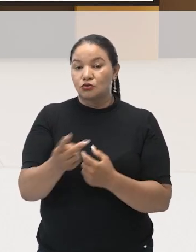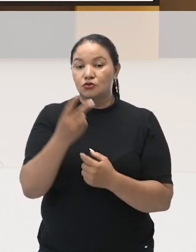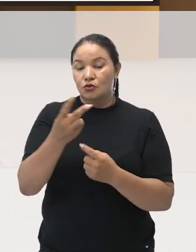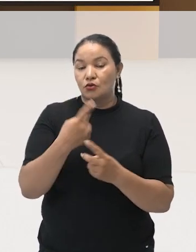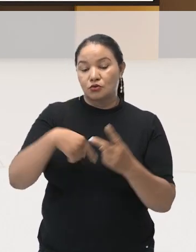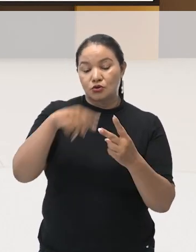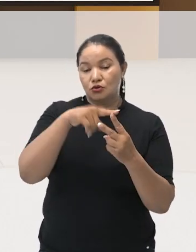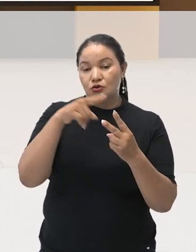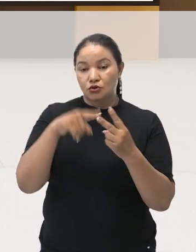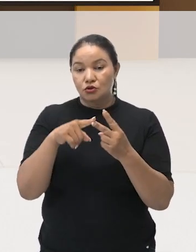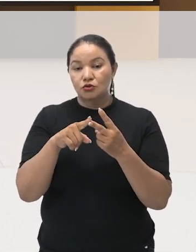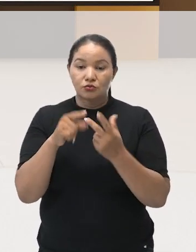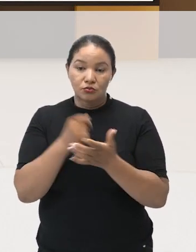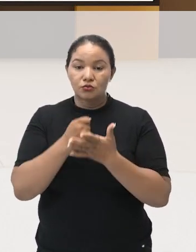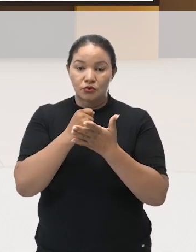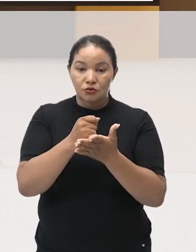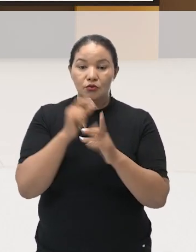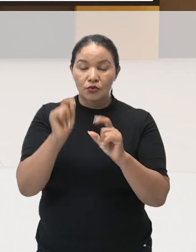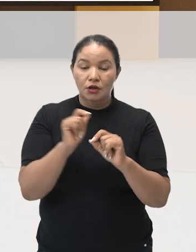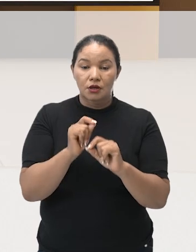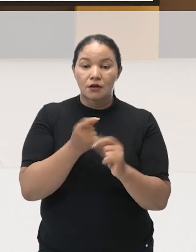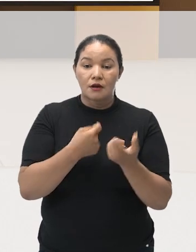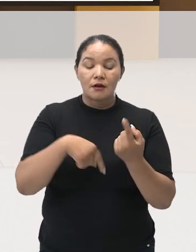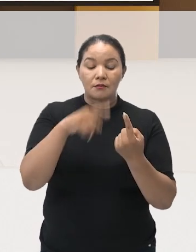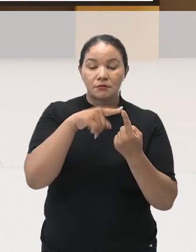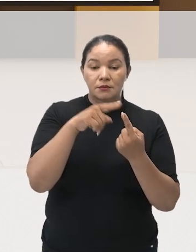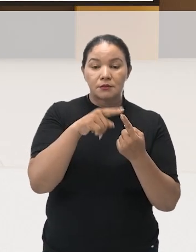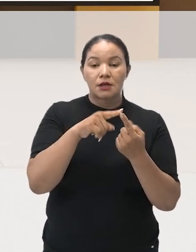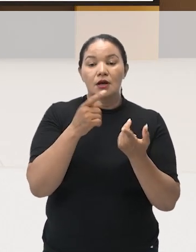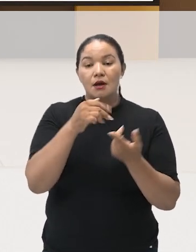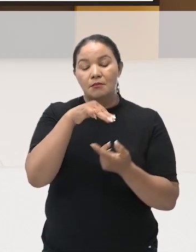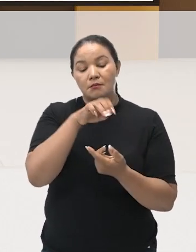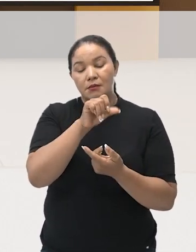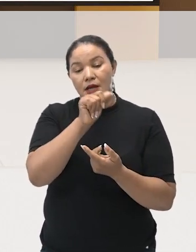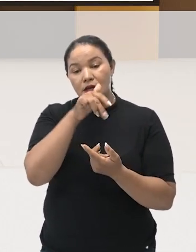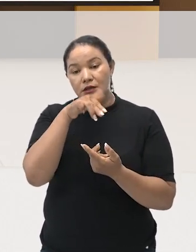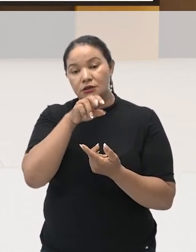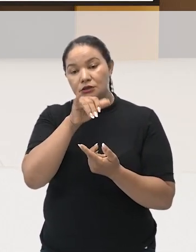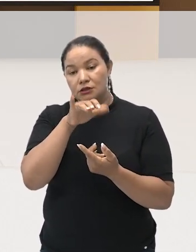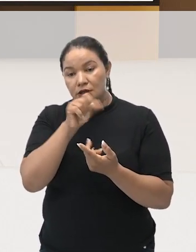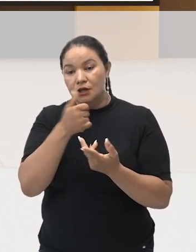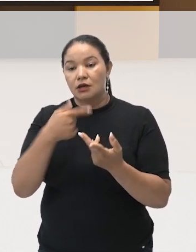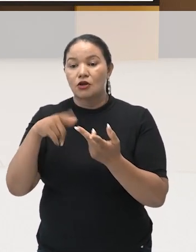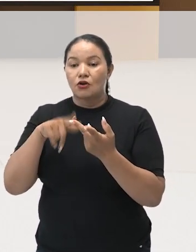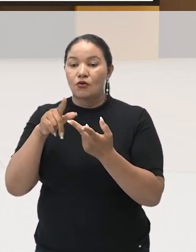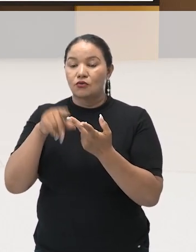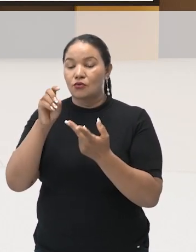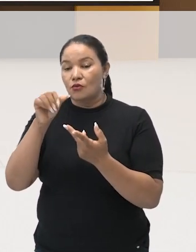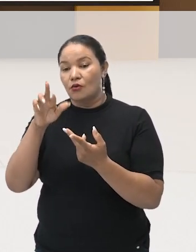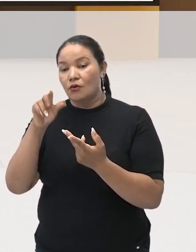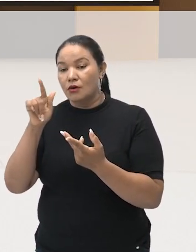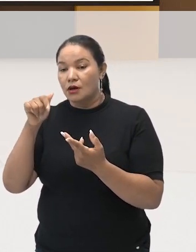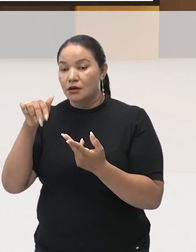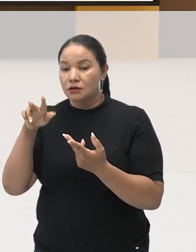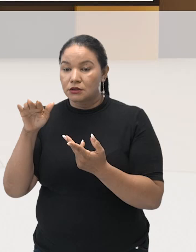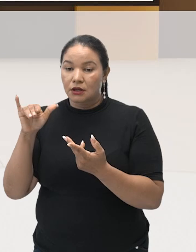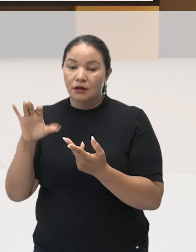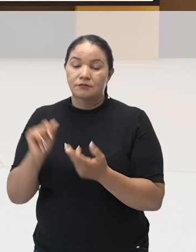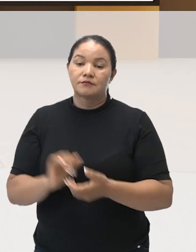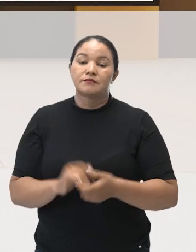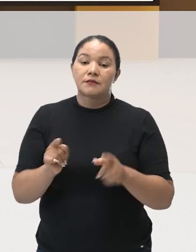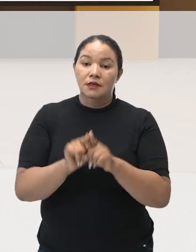forma mais orgânica, né? Com todas essas divisões, né, professor? E só frisando, as nossas sociedades indígenas, de acordo com